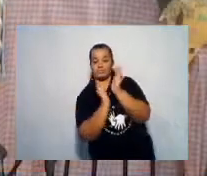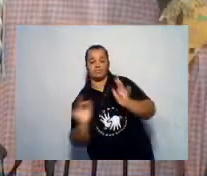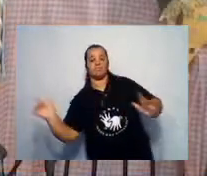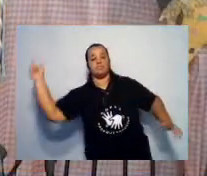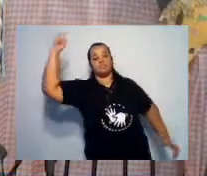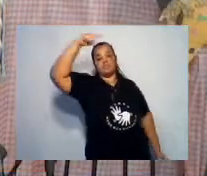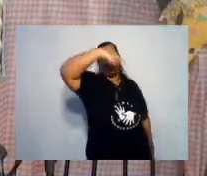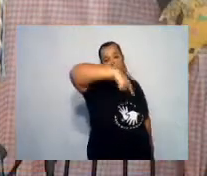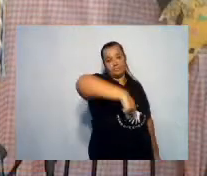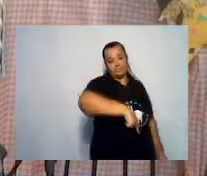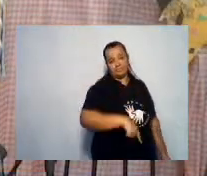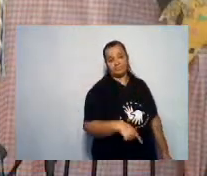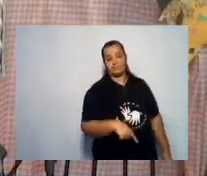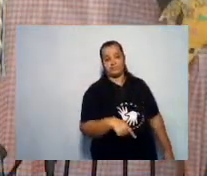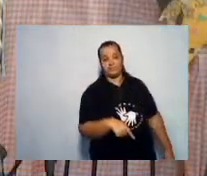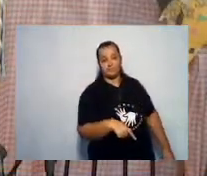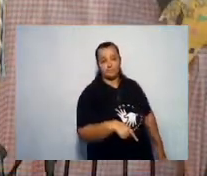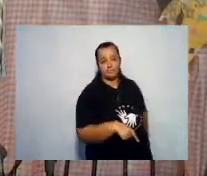vens, tu